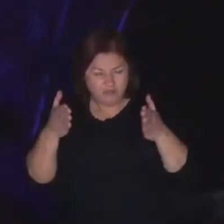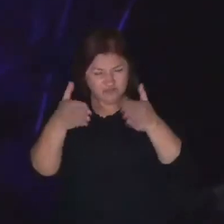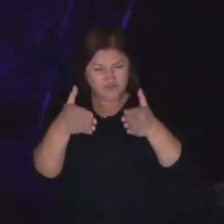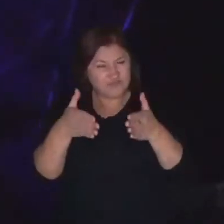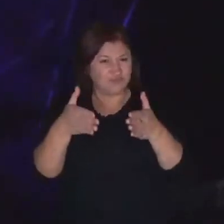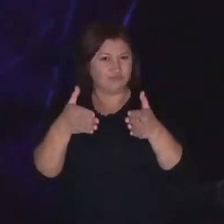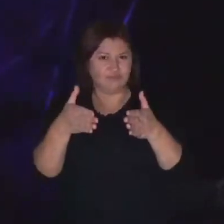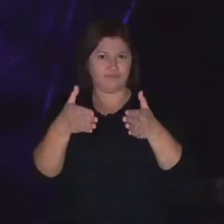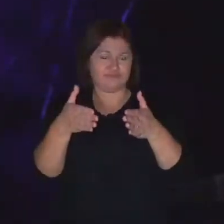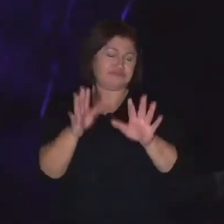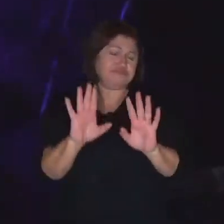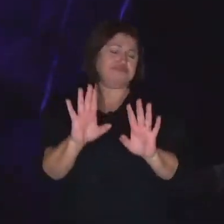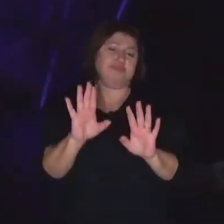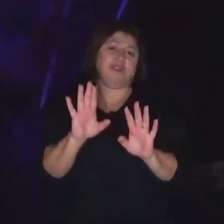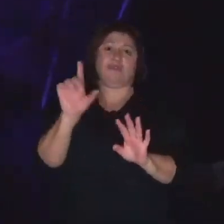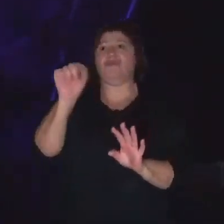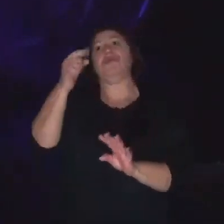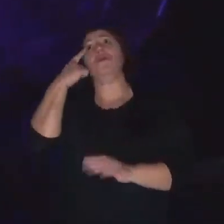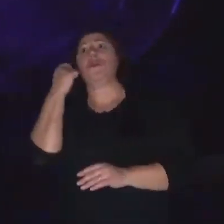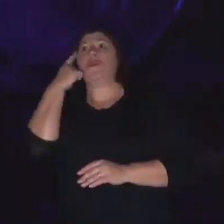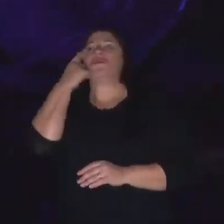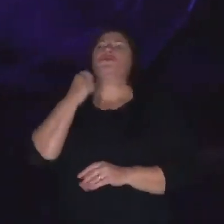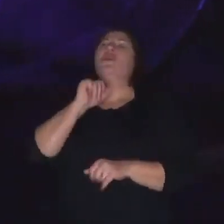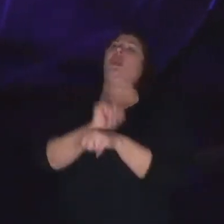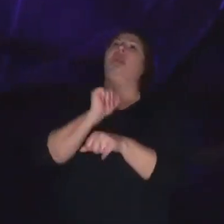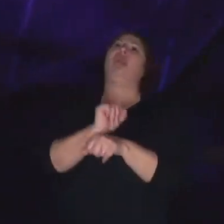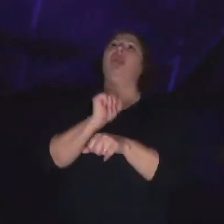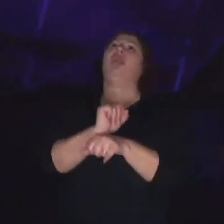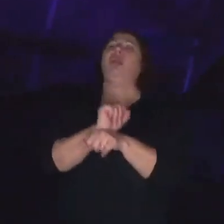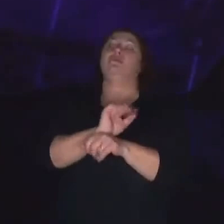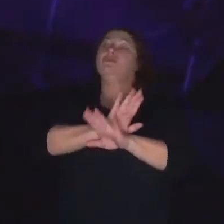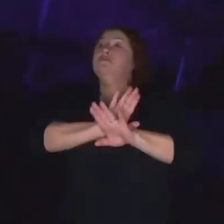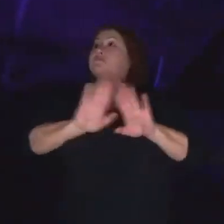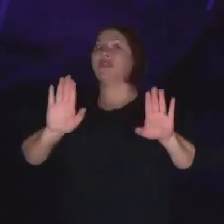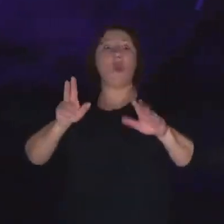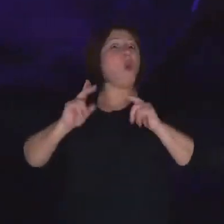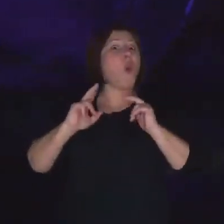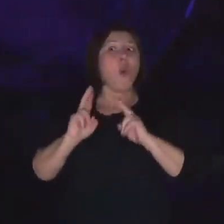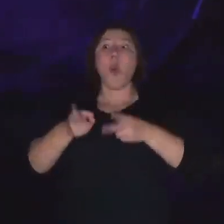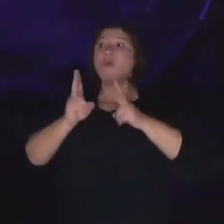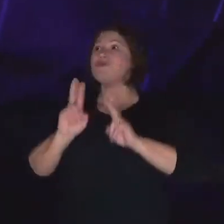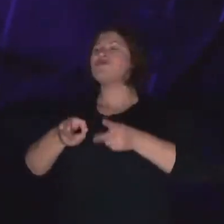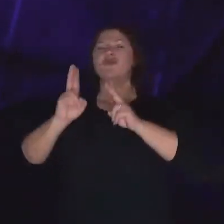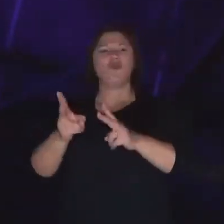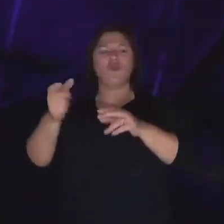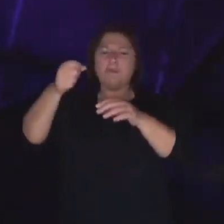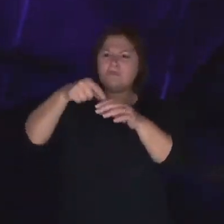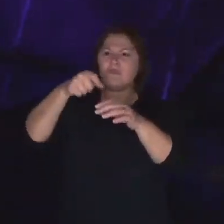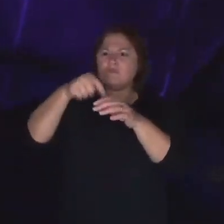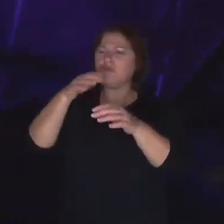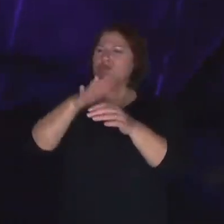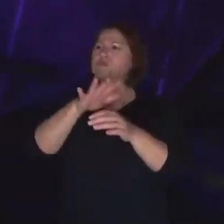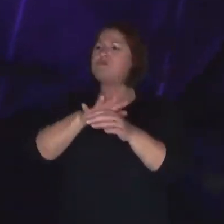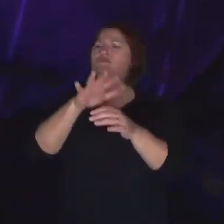semear. Agora, o meu riso, ele está condicionado com aquilo que eu vou colher.